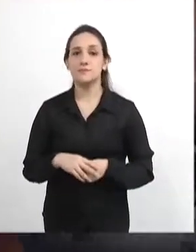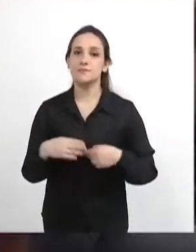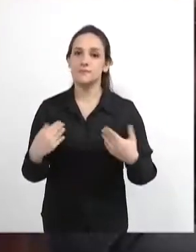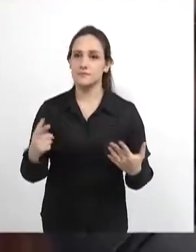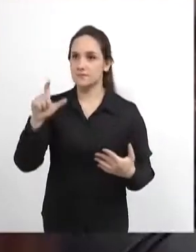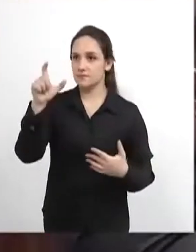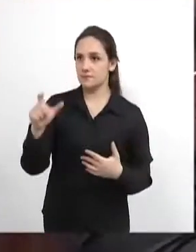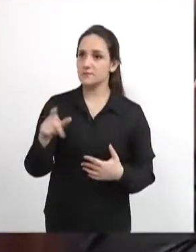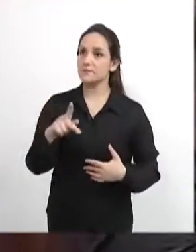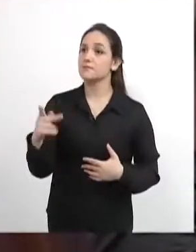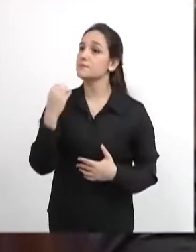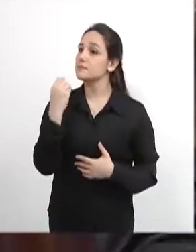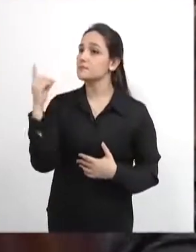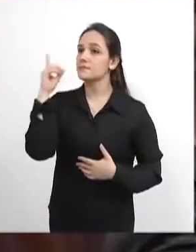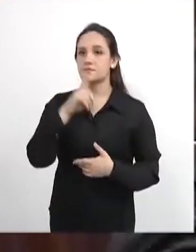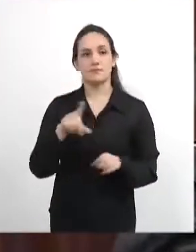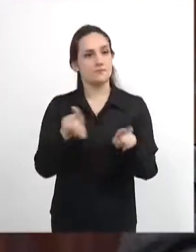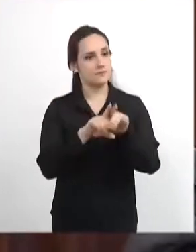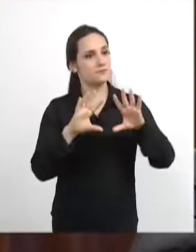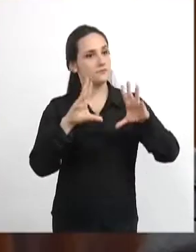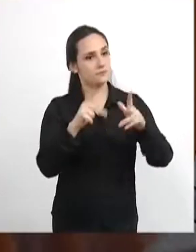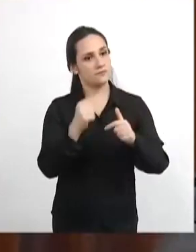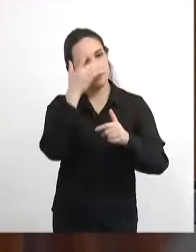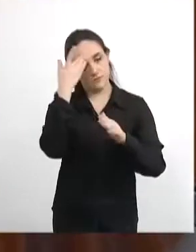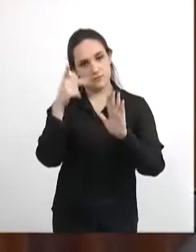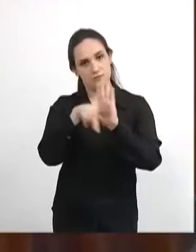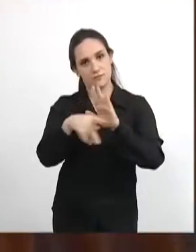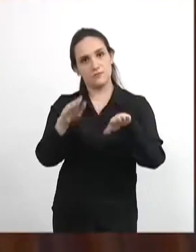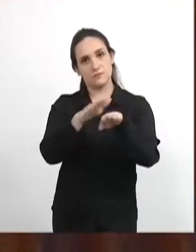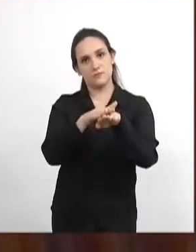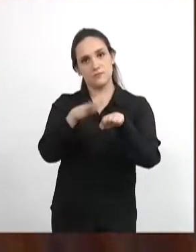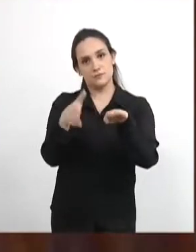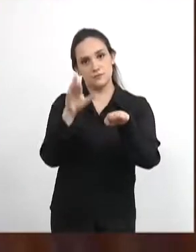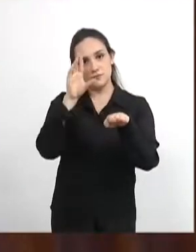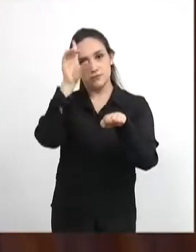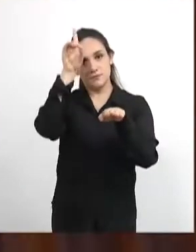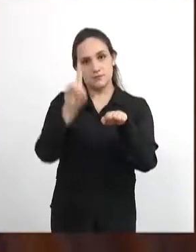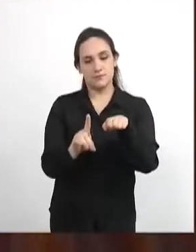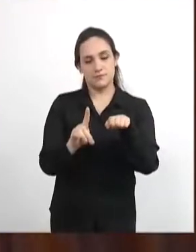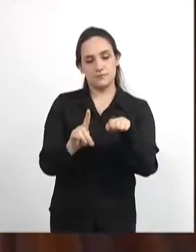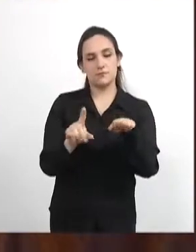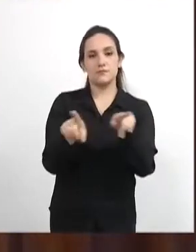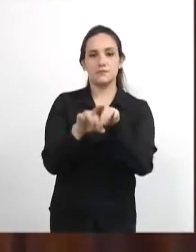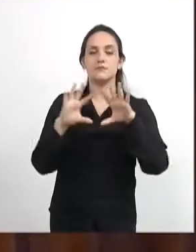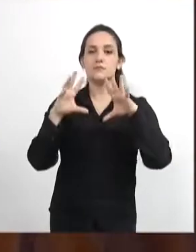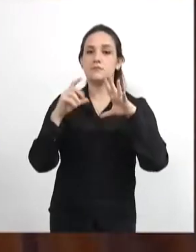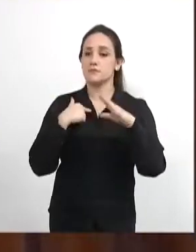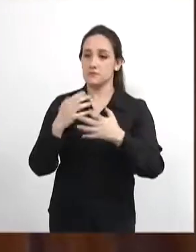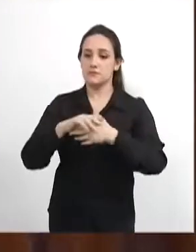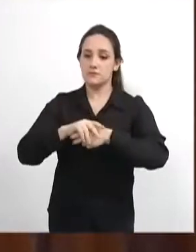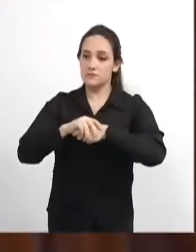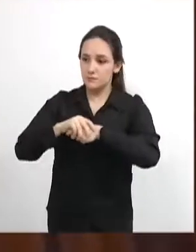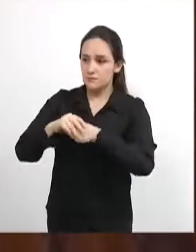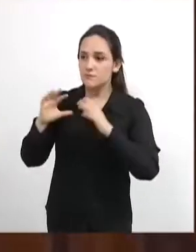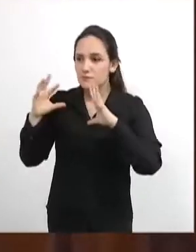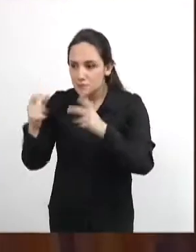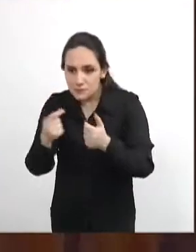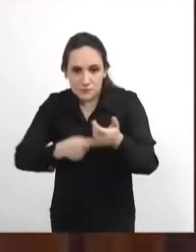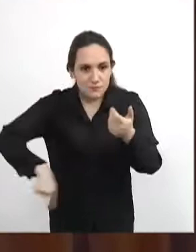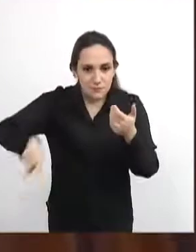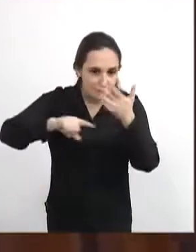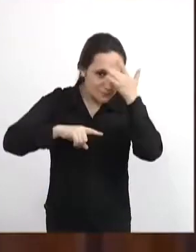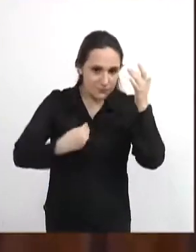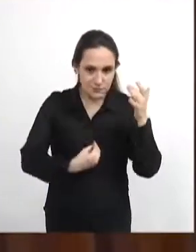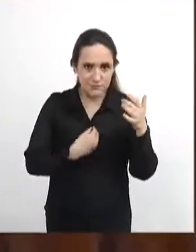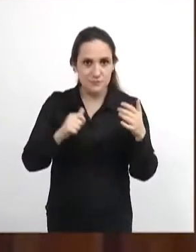Bom dia, senhor presidente e demais membros da mesa. Quero cumprimentar todos os colegas, todos os senhores e senhoras que